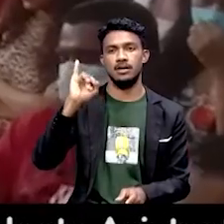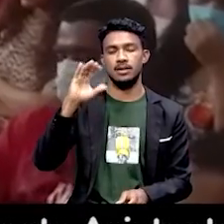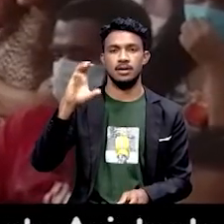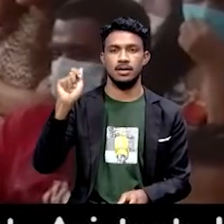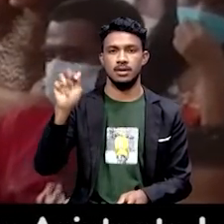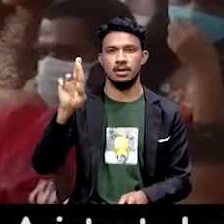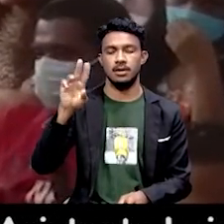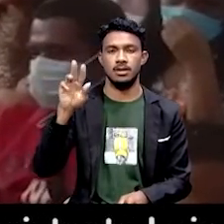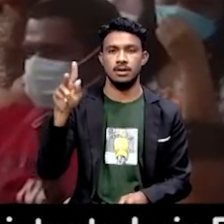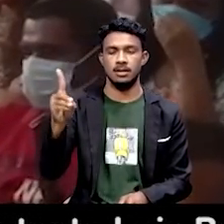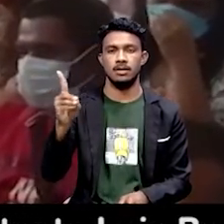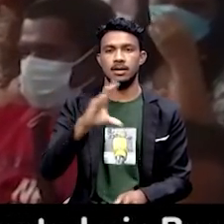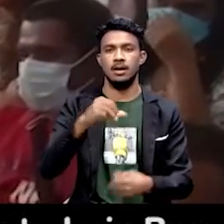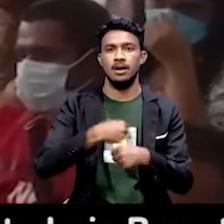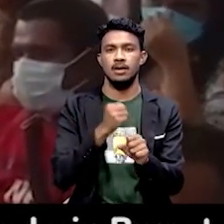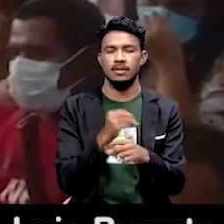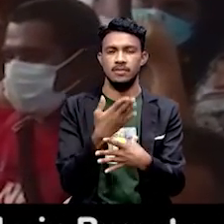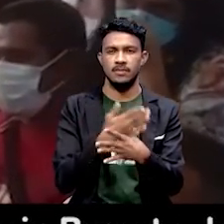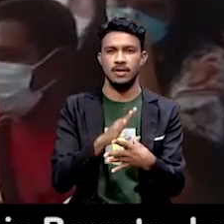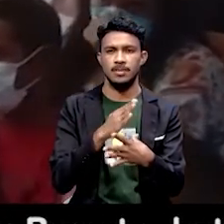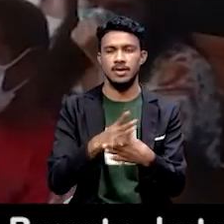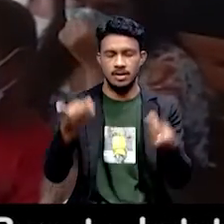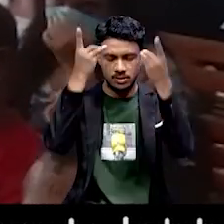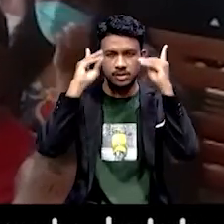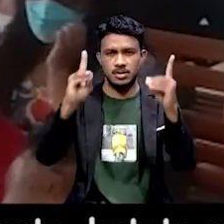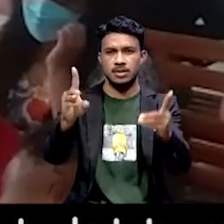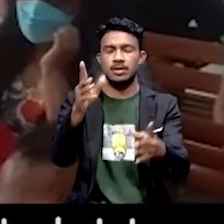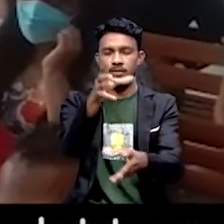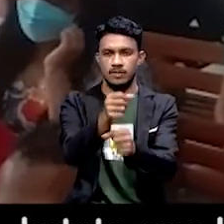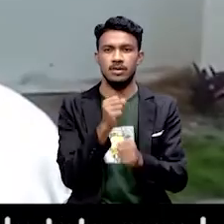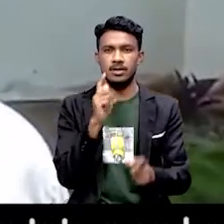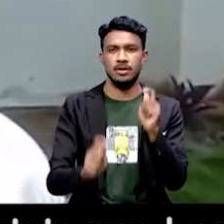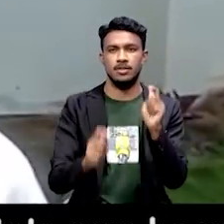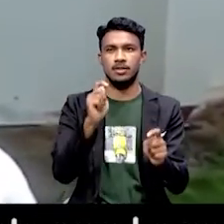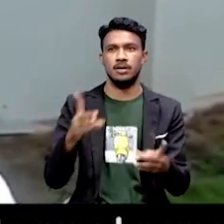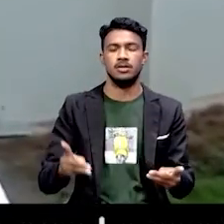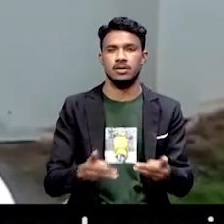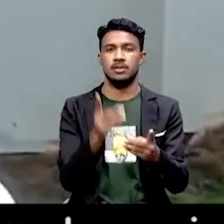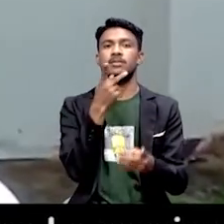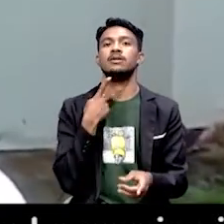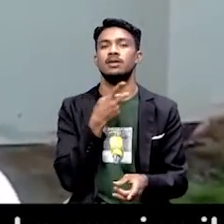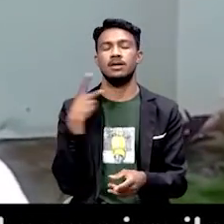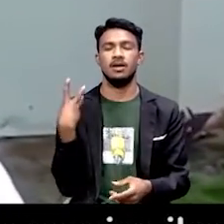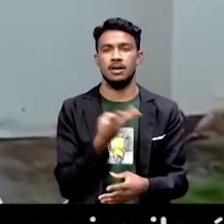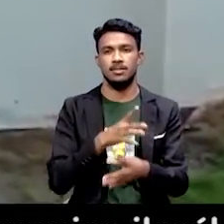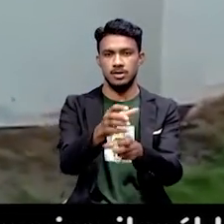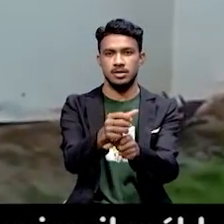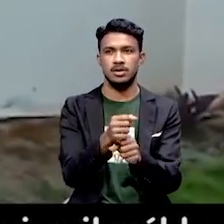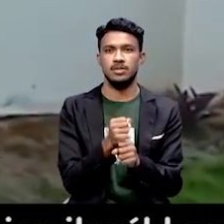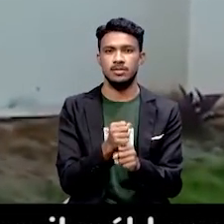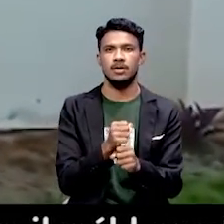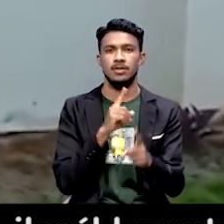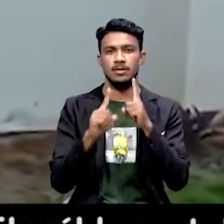Faria, sei halo recurso ba decisão nebe tribunal o ekusi foti hasoru ex padre nei. Depois de amissimo, leitura acordão